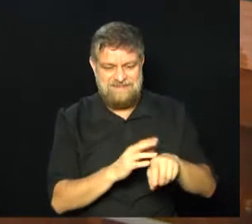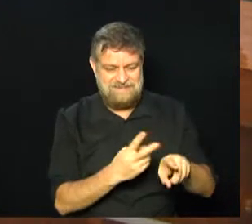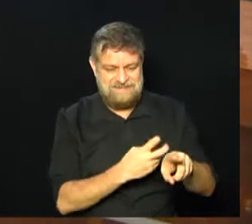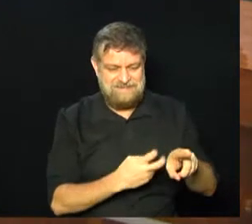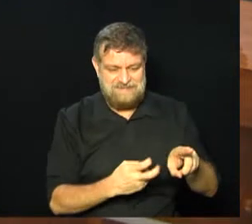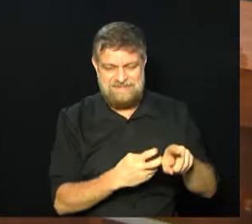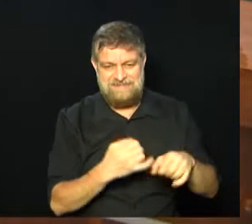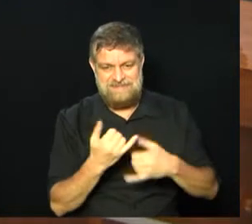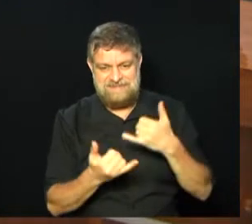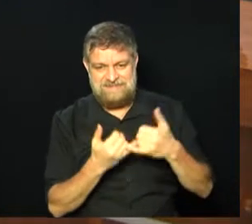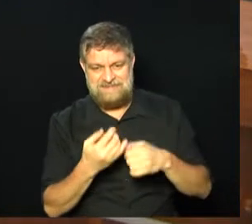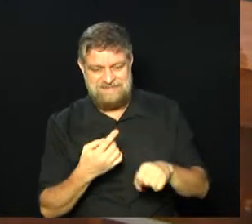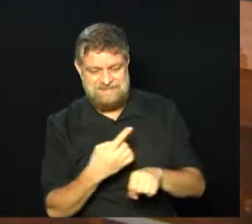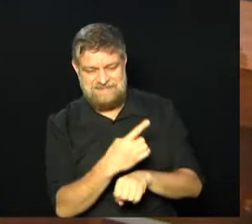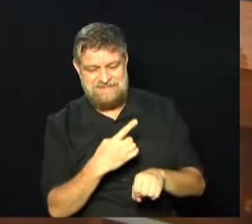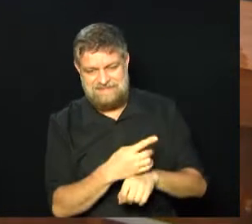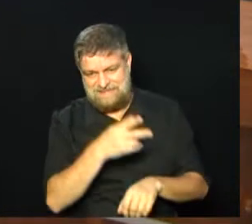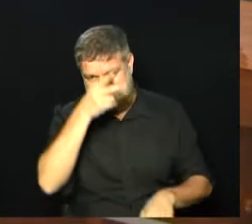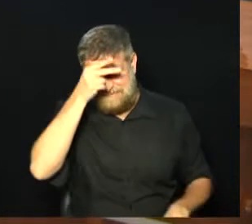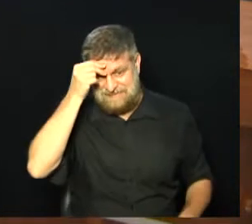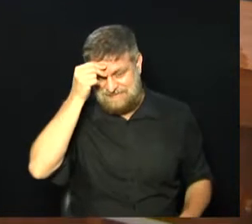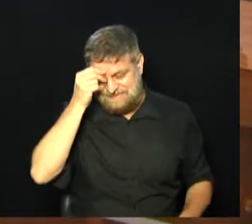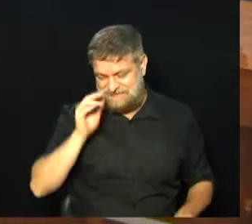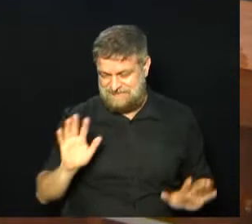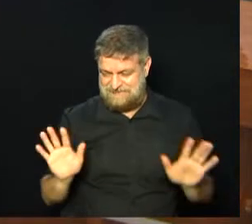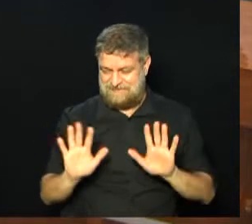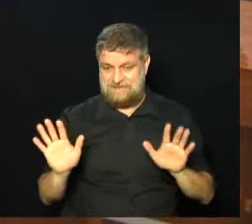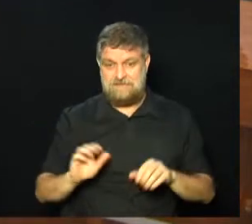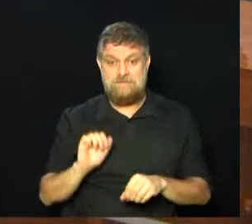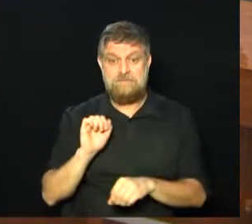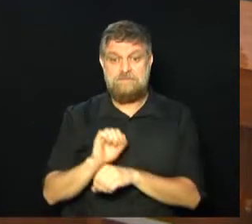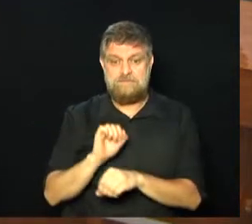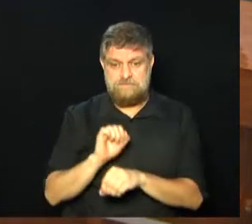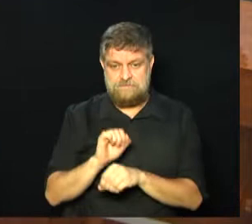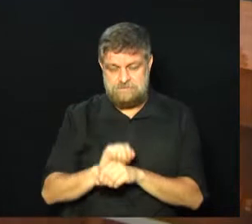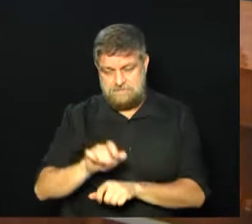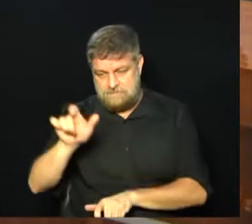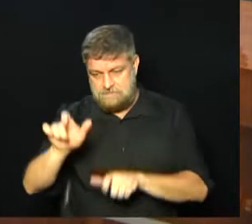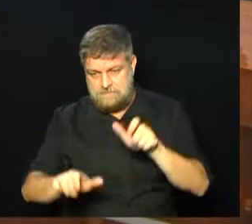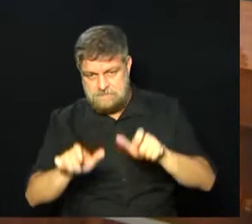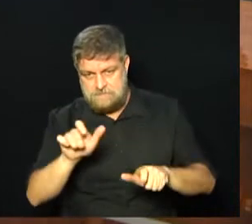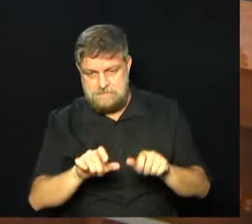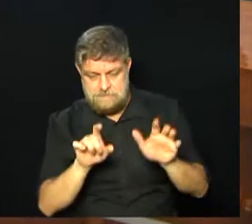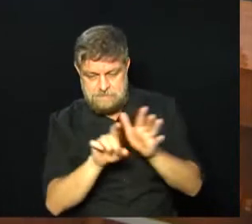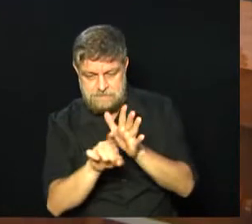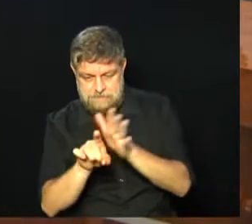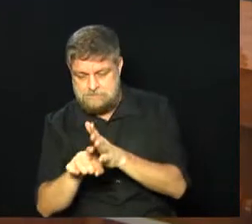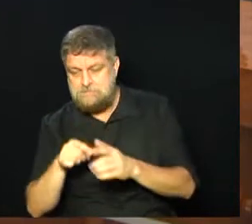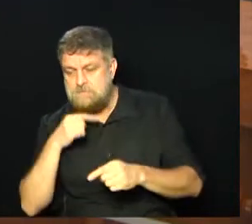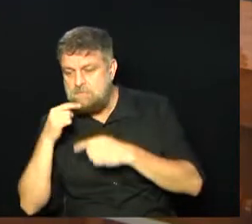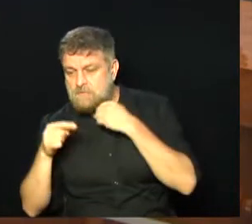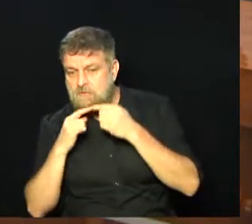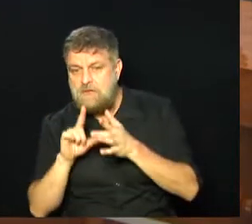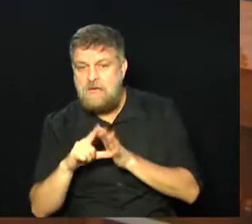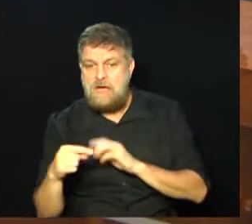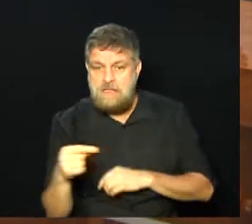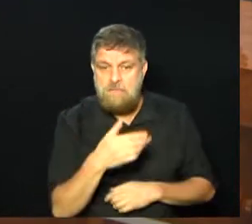Brincadeira, o seu Walter já vai falar já. É que vamos só esgotar o assunto aqui, e a gente passa para ele o